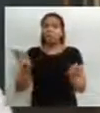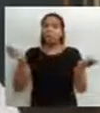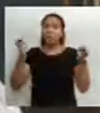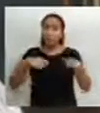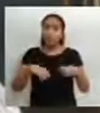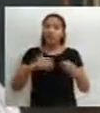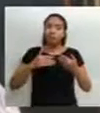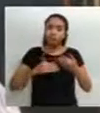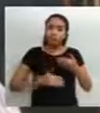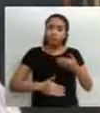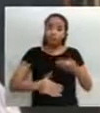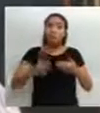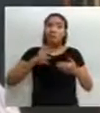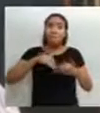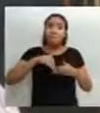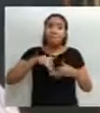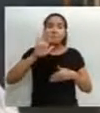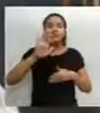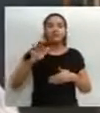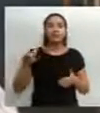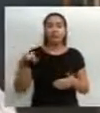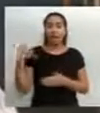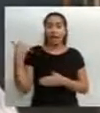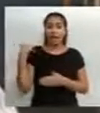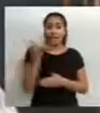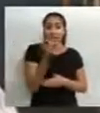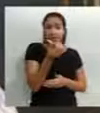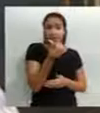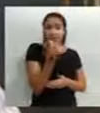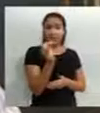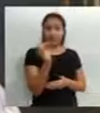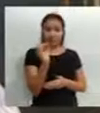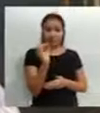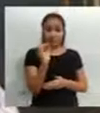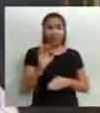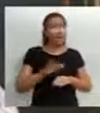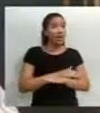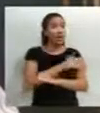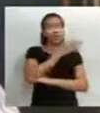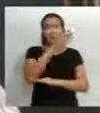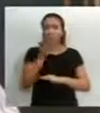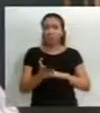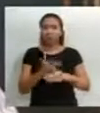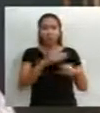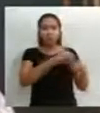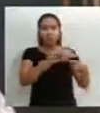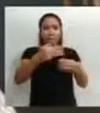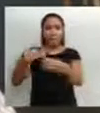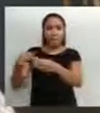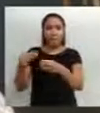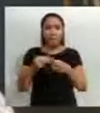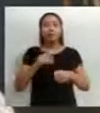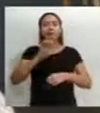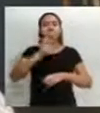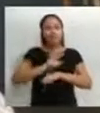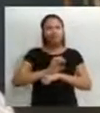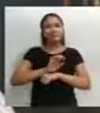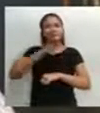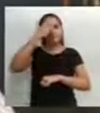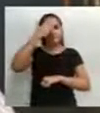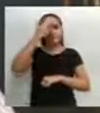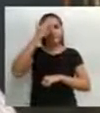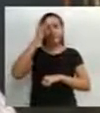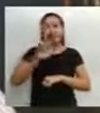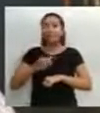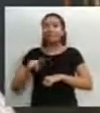já poderemos avançar para chegar na idade de 60 anos em todos os municípios do nosso